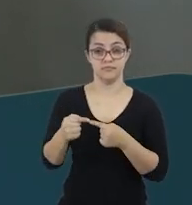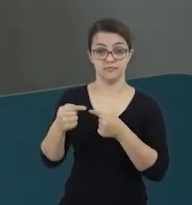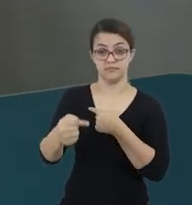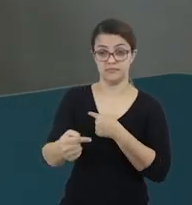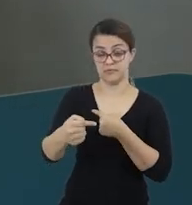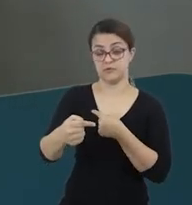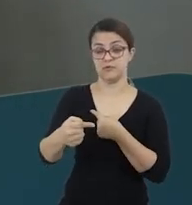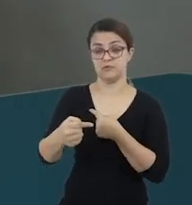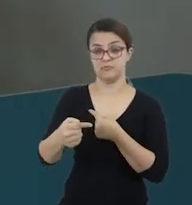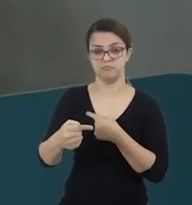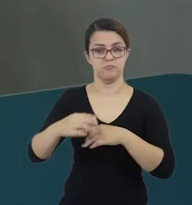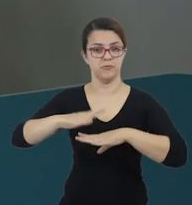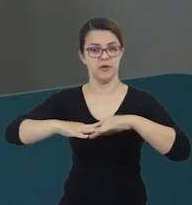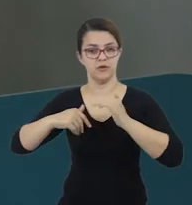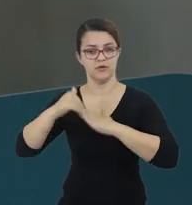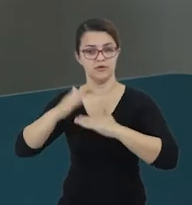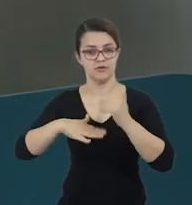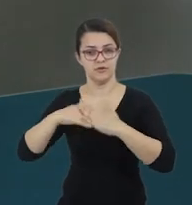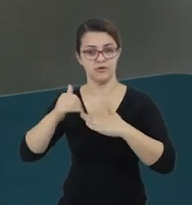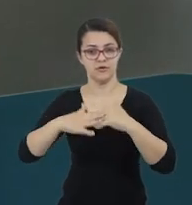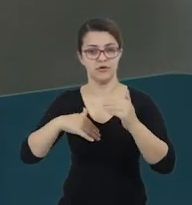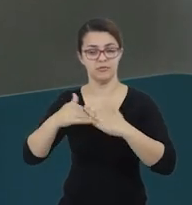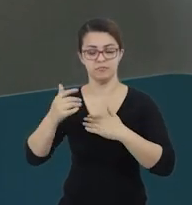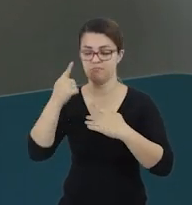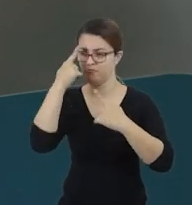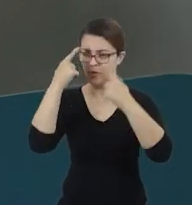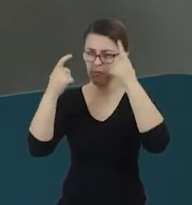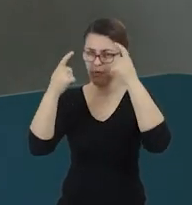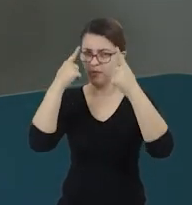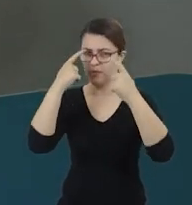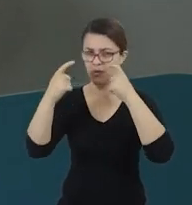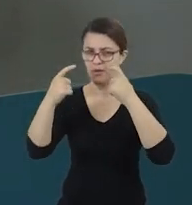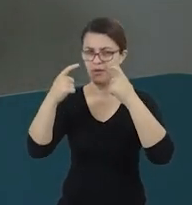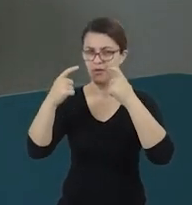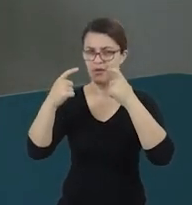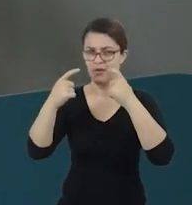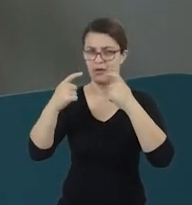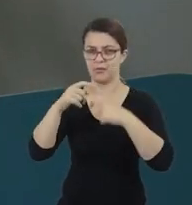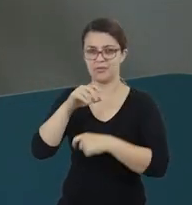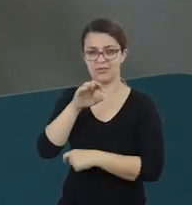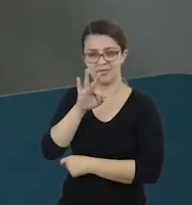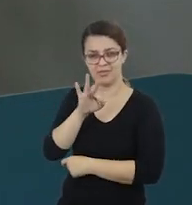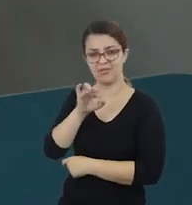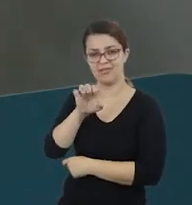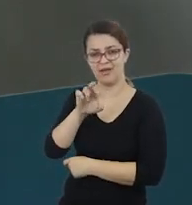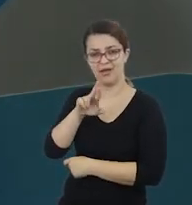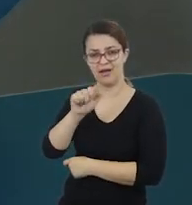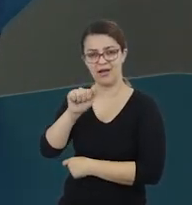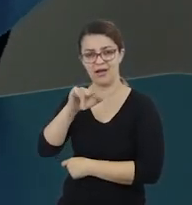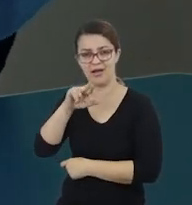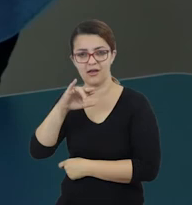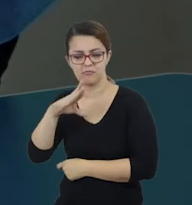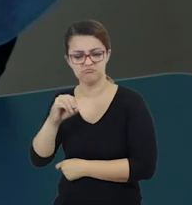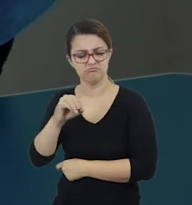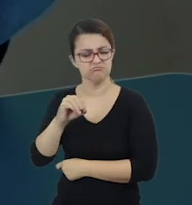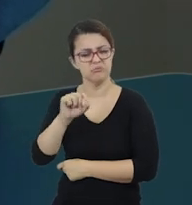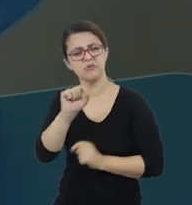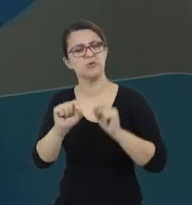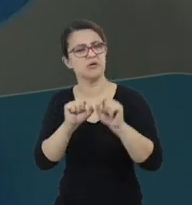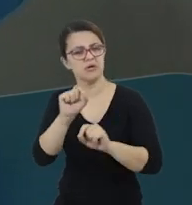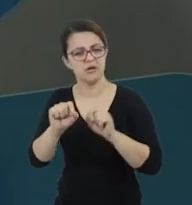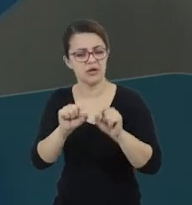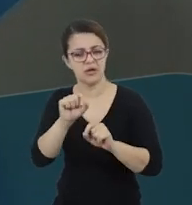Nessa semana, tem uma atividade prática onde você vai criar um terrário. Mas o que é um terrário? São modelos